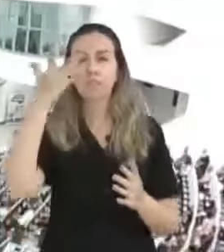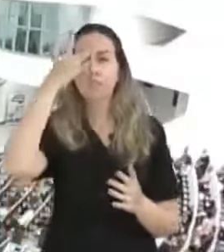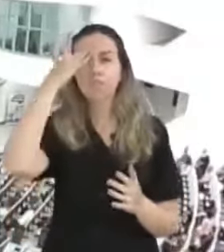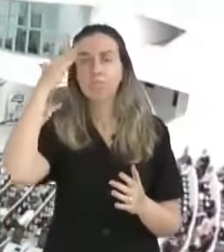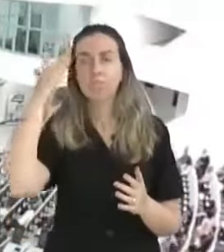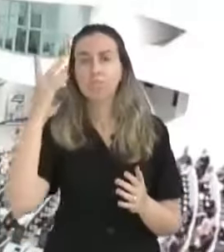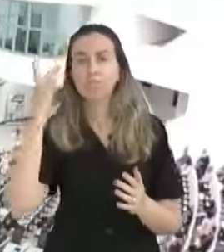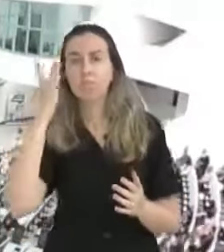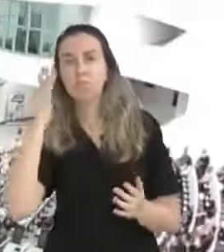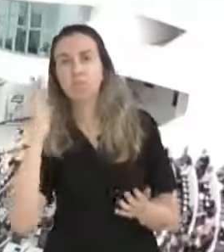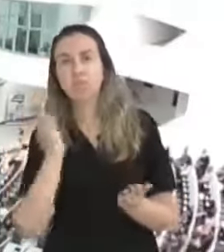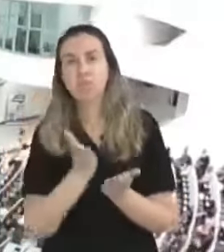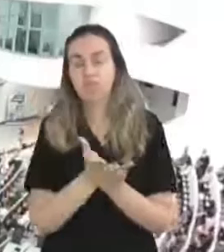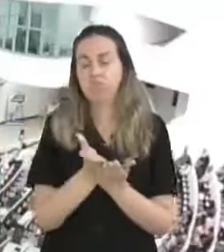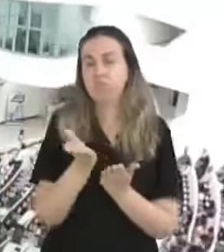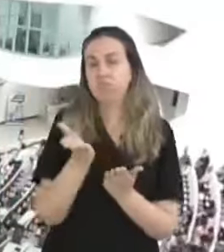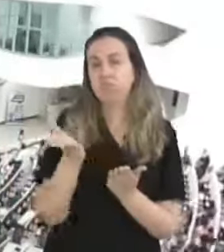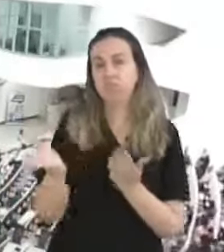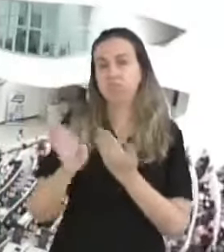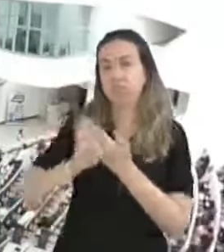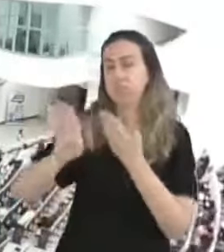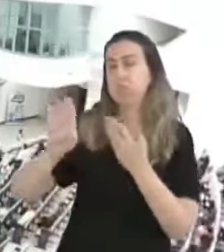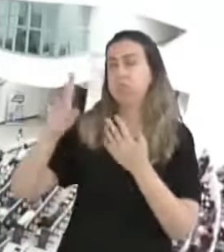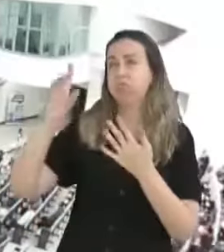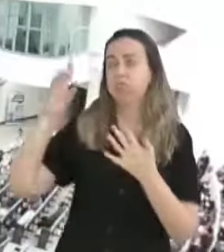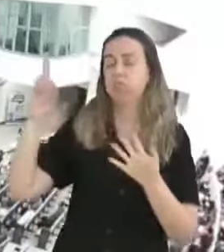alguém que esteja afastado da igreja,